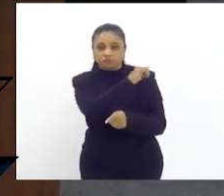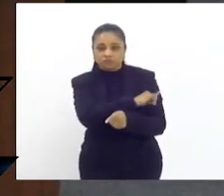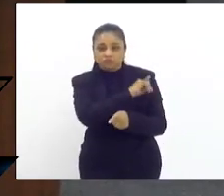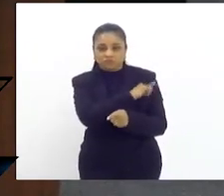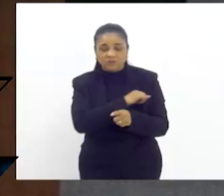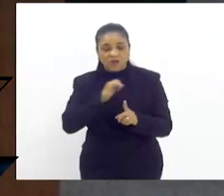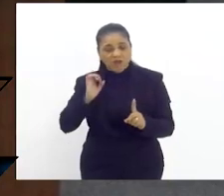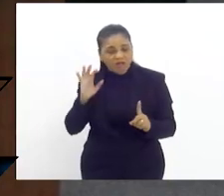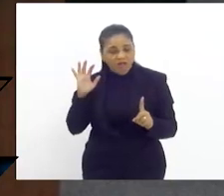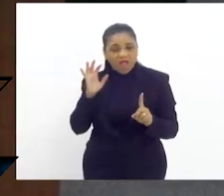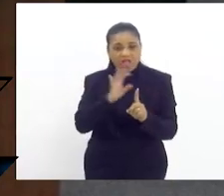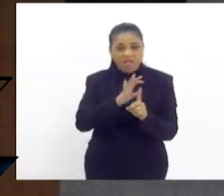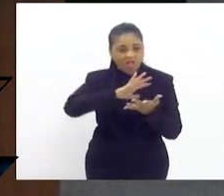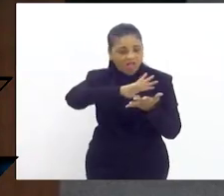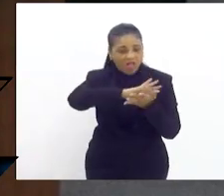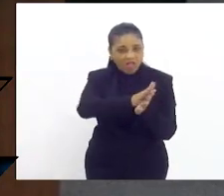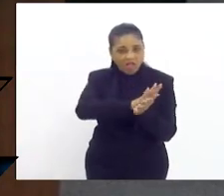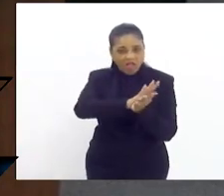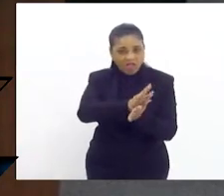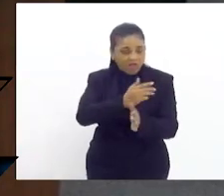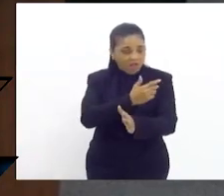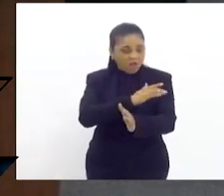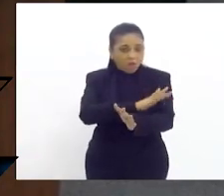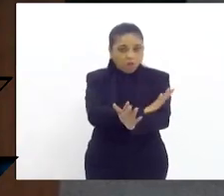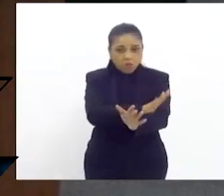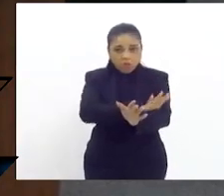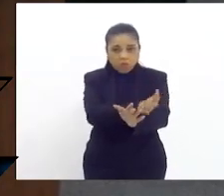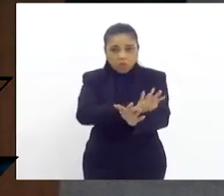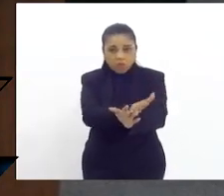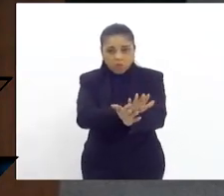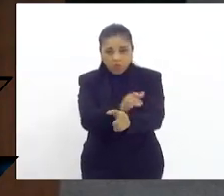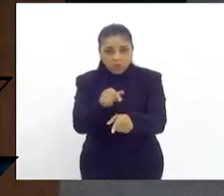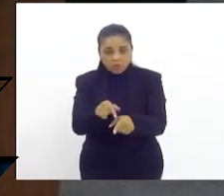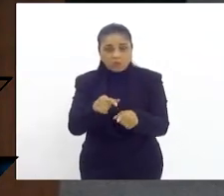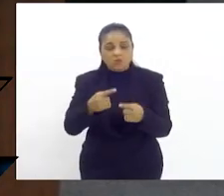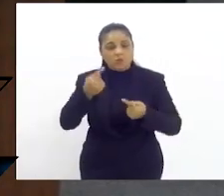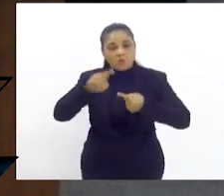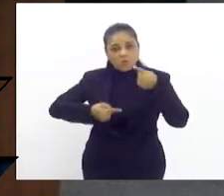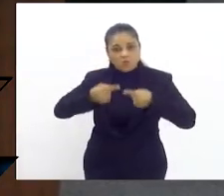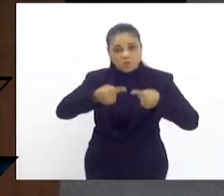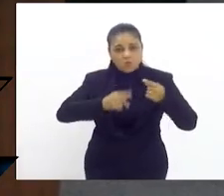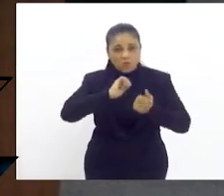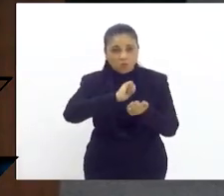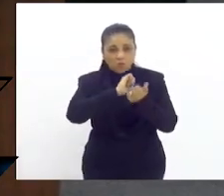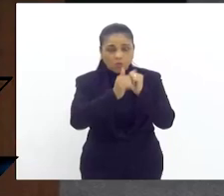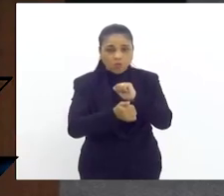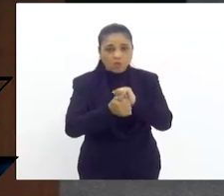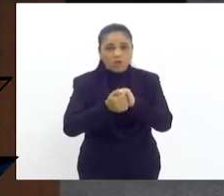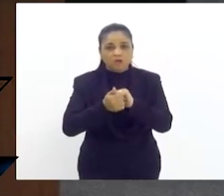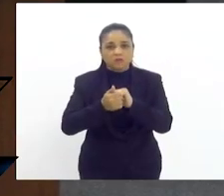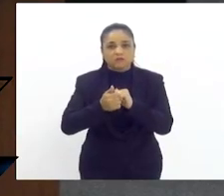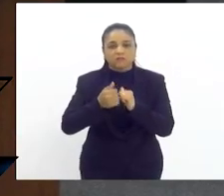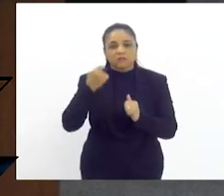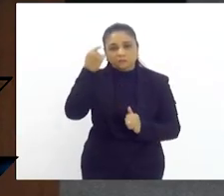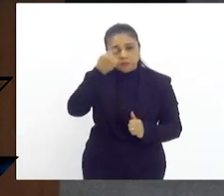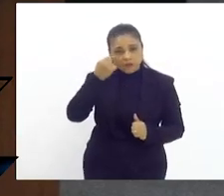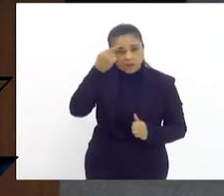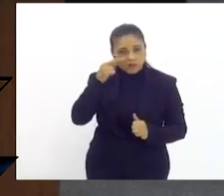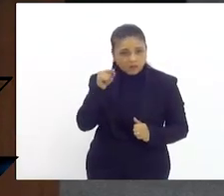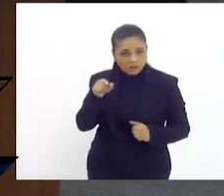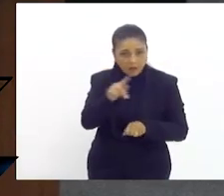brutal de racismo no jogo entre Real Madrid e Valência na Espanha e a gente